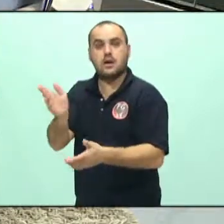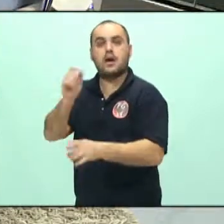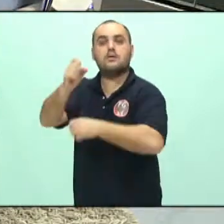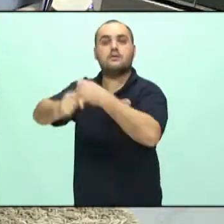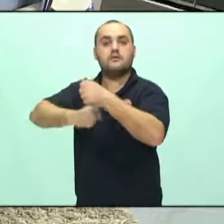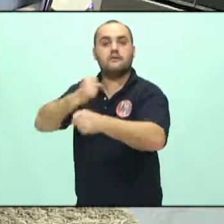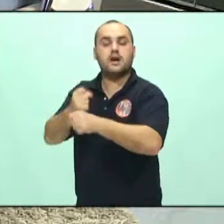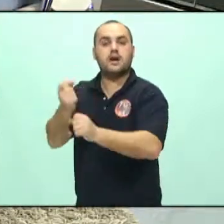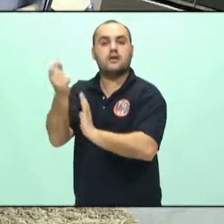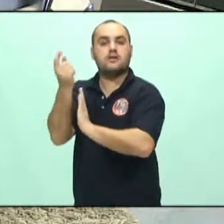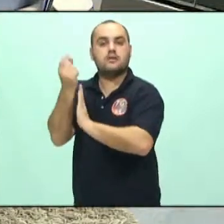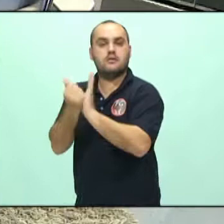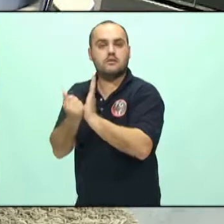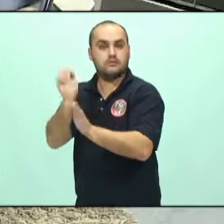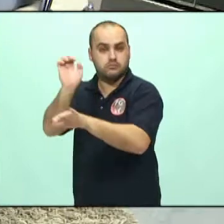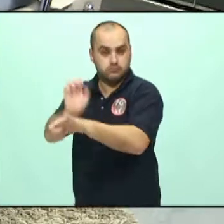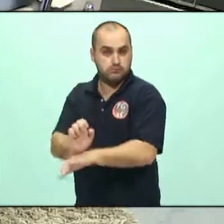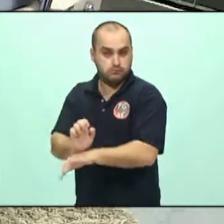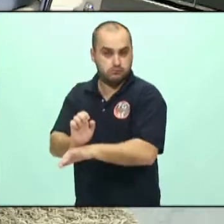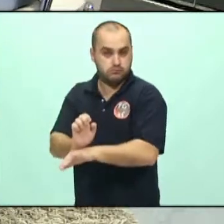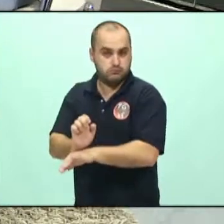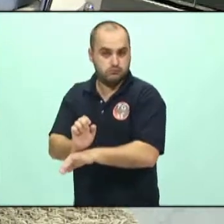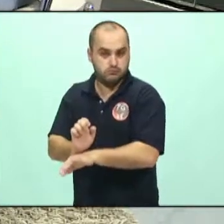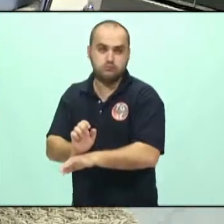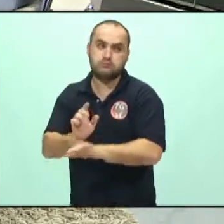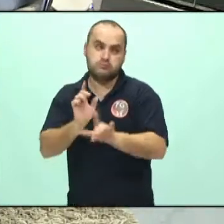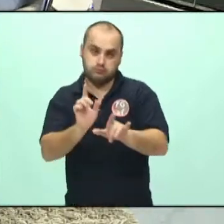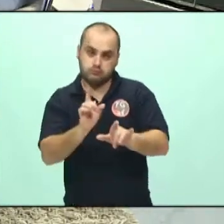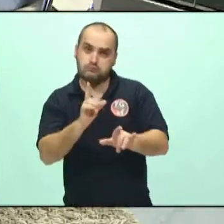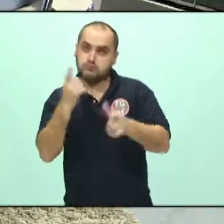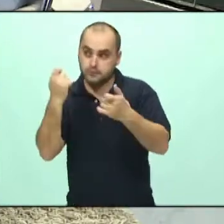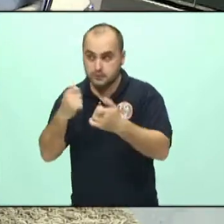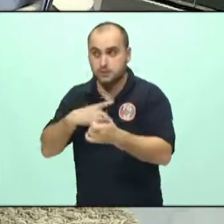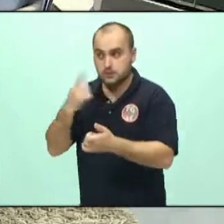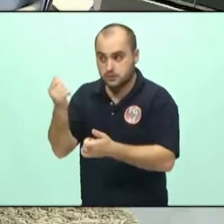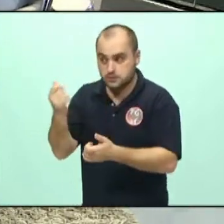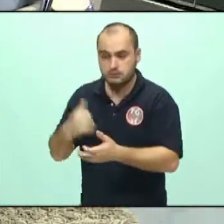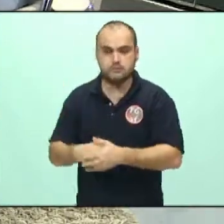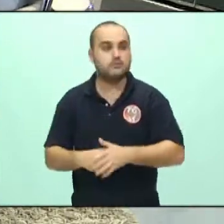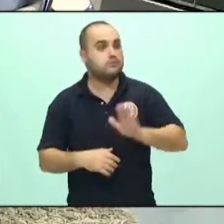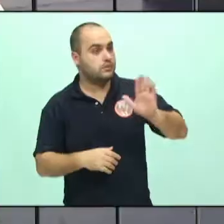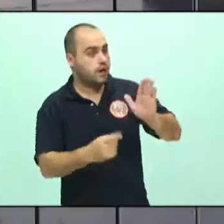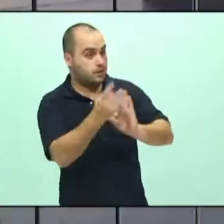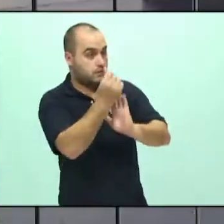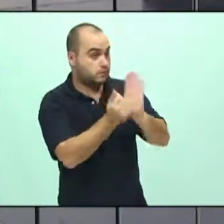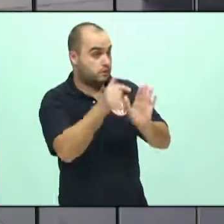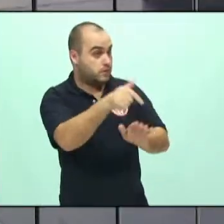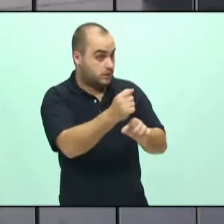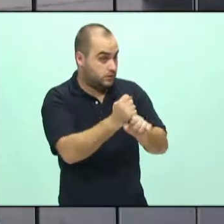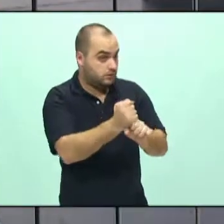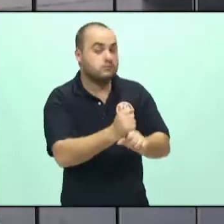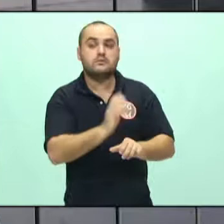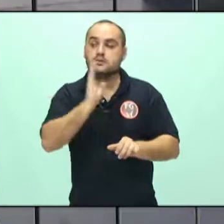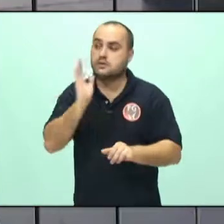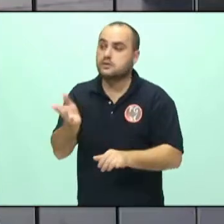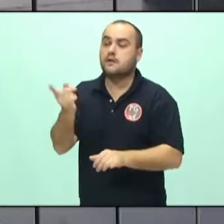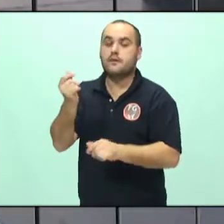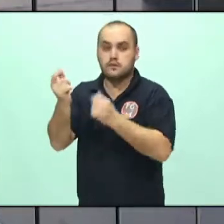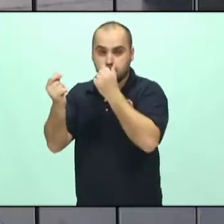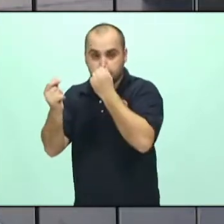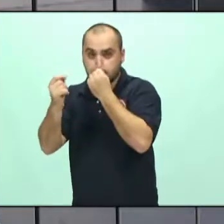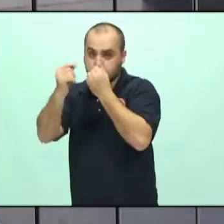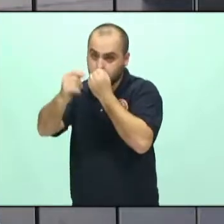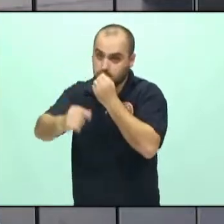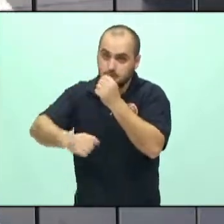vem. Para o ano que vem. Porque você tem que fazer, mas tem que ter dinheiro para manter. E o orçamento é feito esse ano, né? É feito esse ano. Então aí eles já vão provisionar esse recurso para o